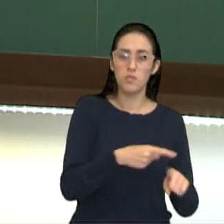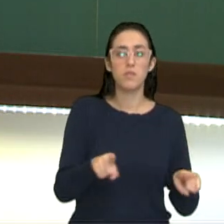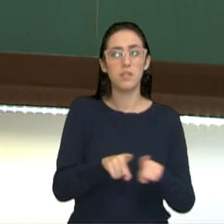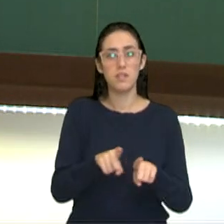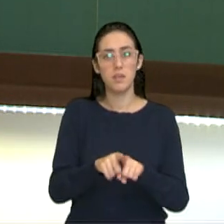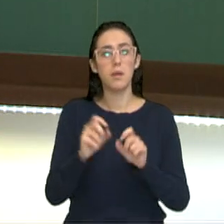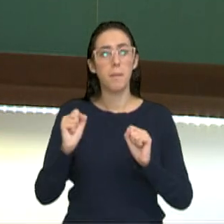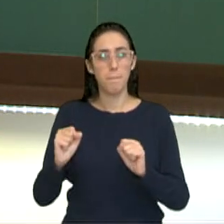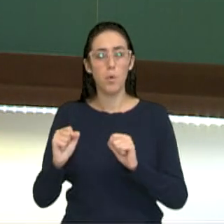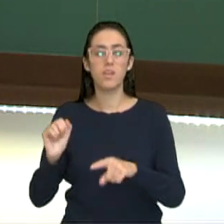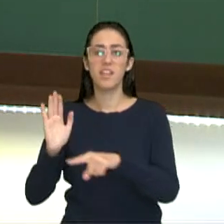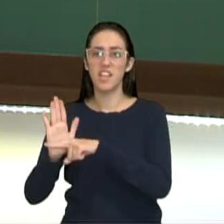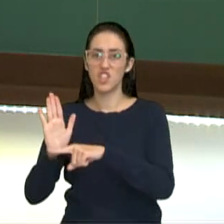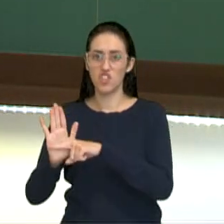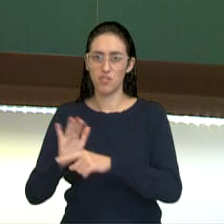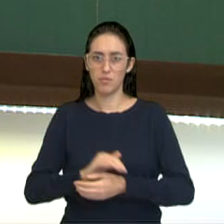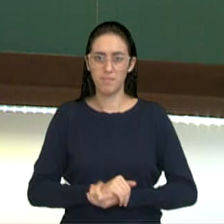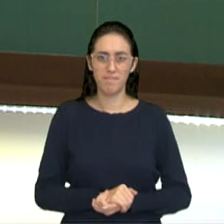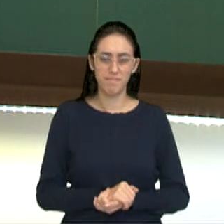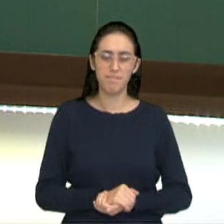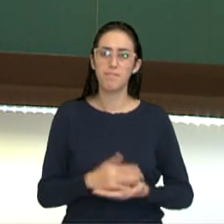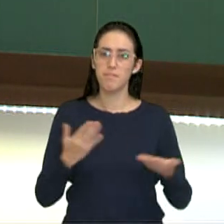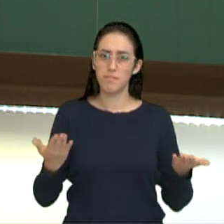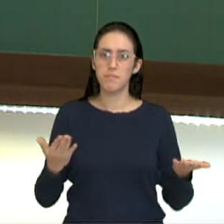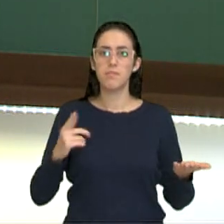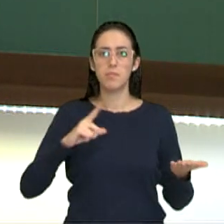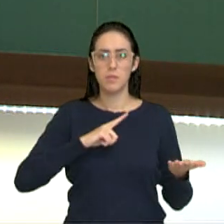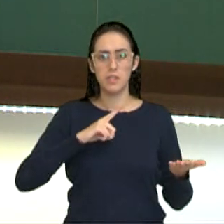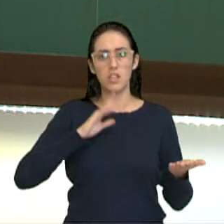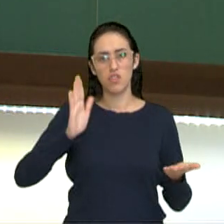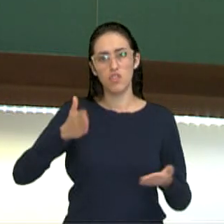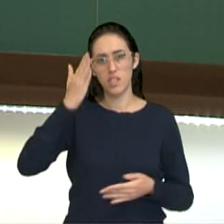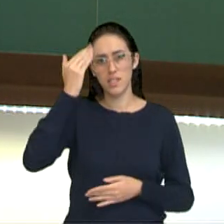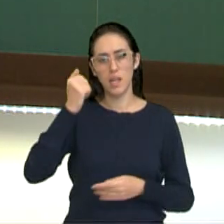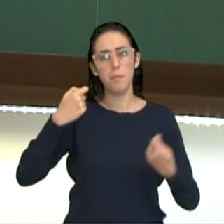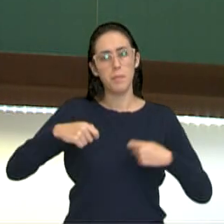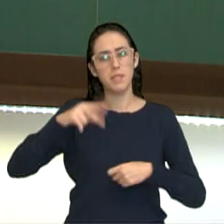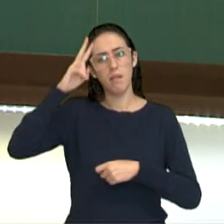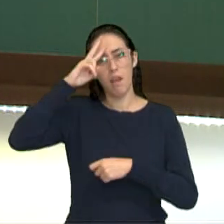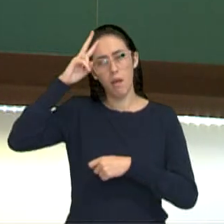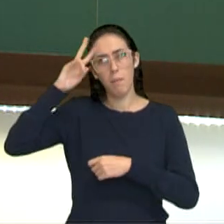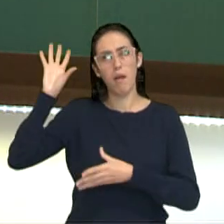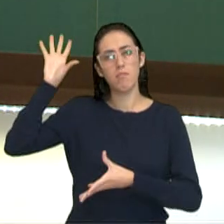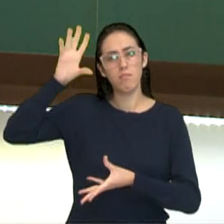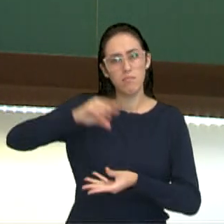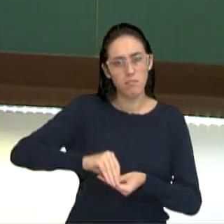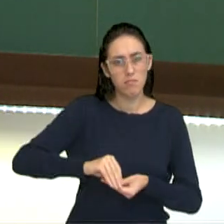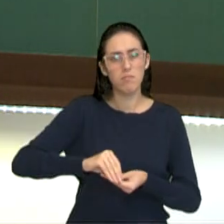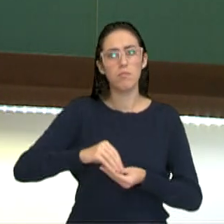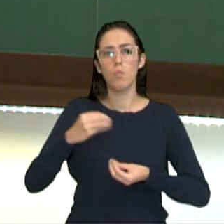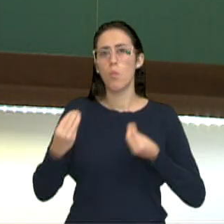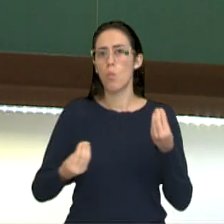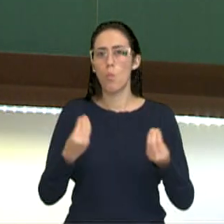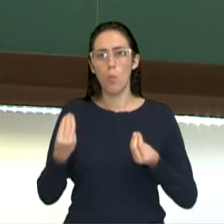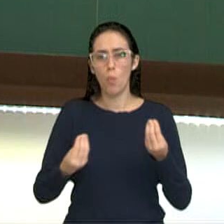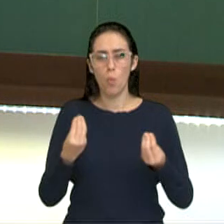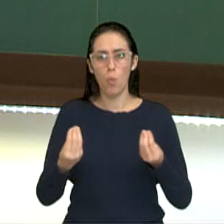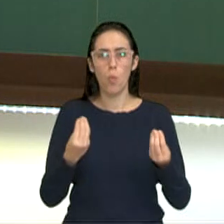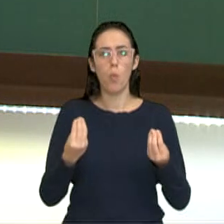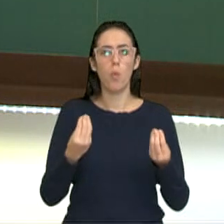ser negativos, né? Então, isso a gente já sabe, é bom sempre relembrar como que a